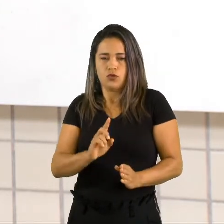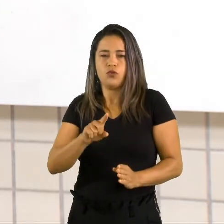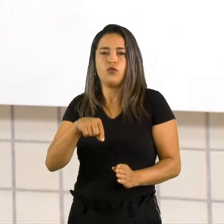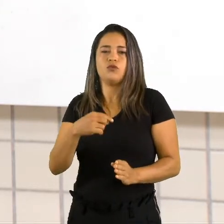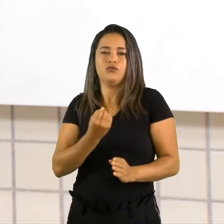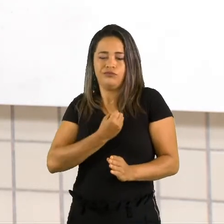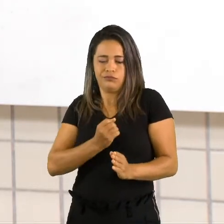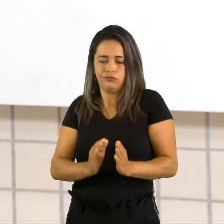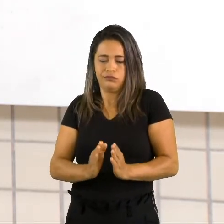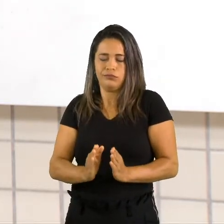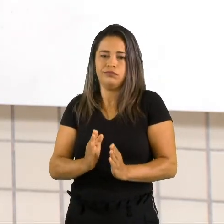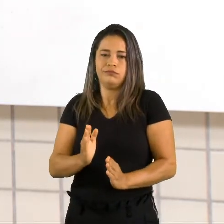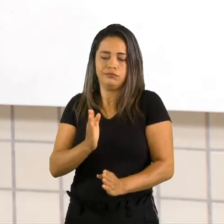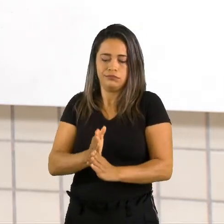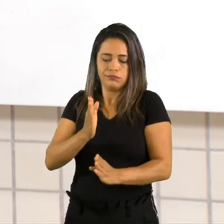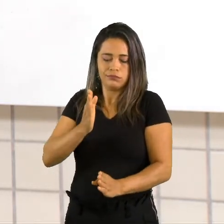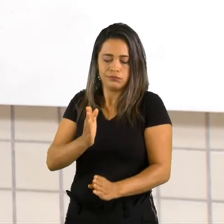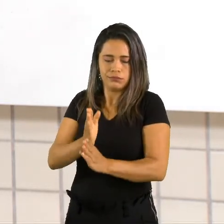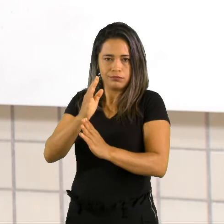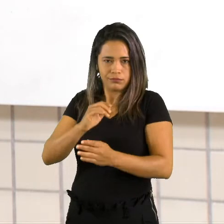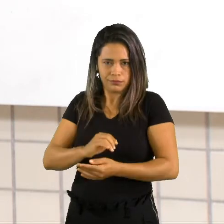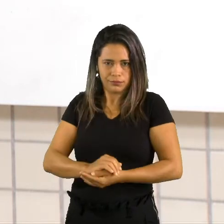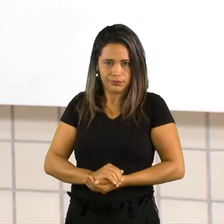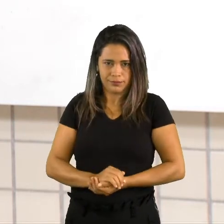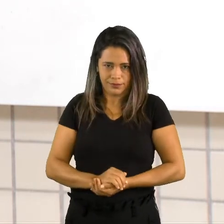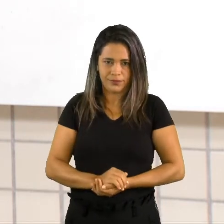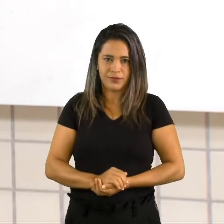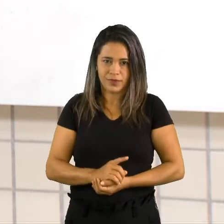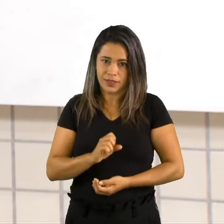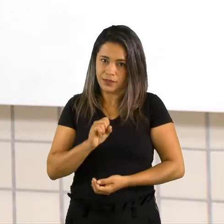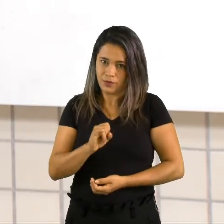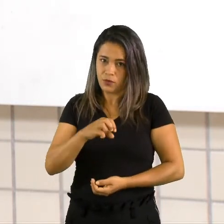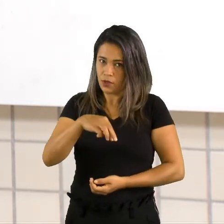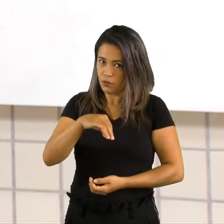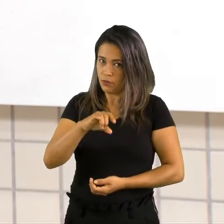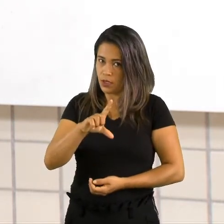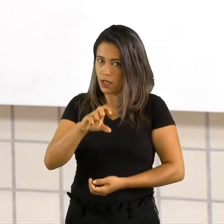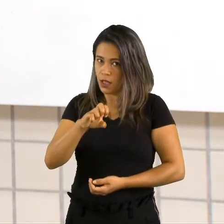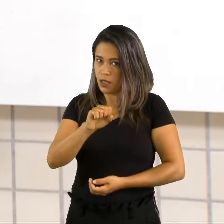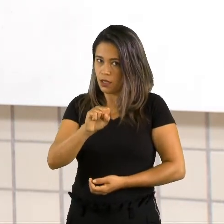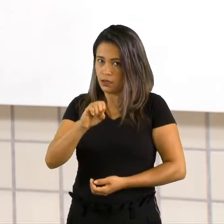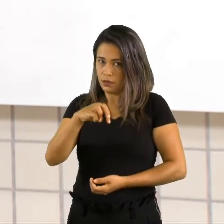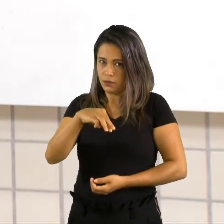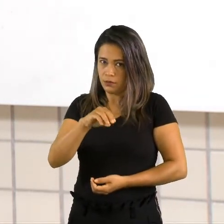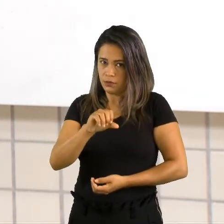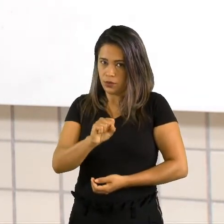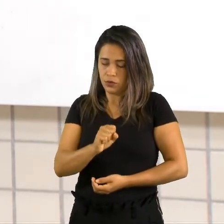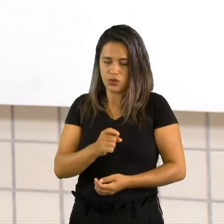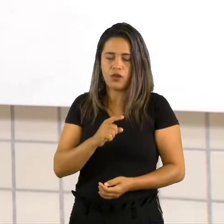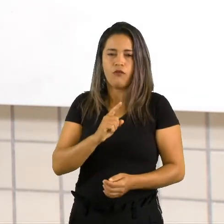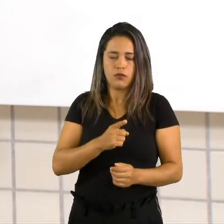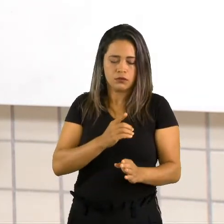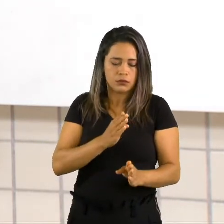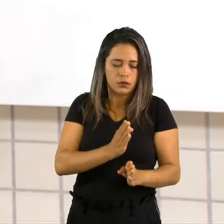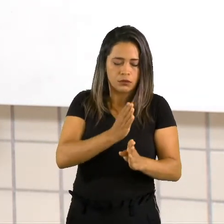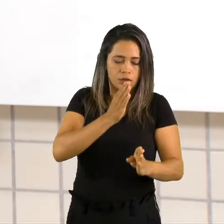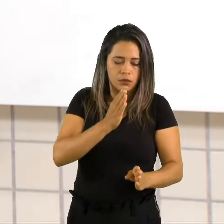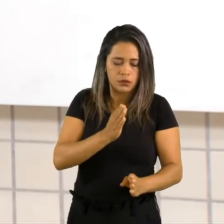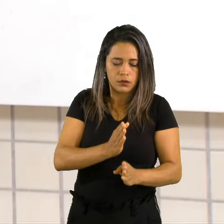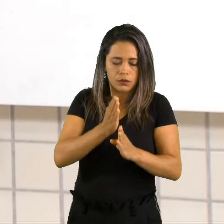e localizo o último número, se for o caso de milésimos, ok? Eu vou localizando de um por um,